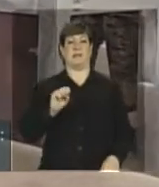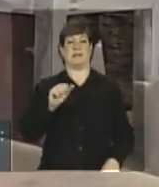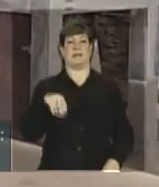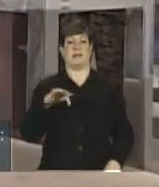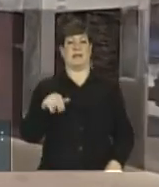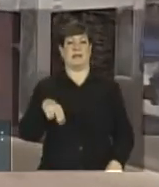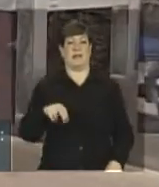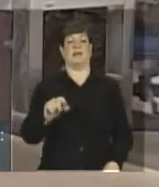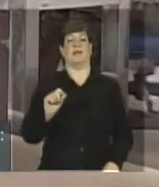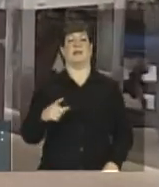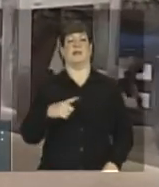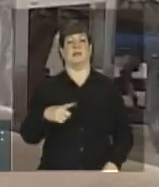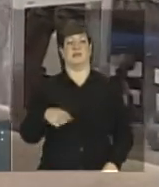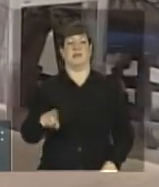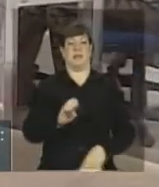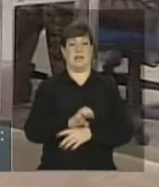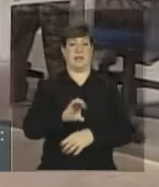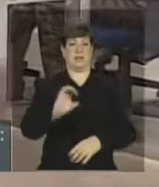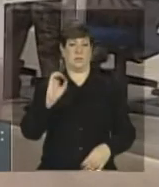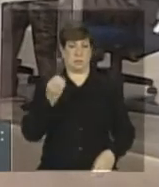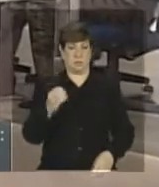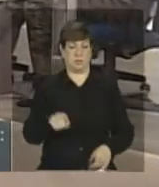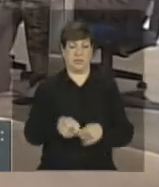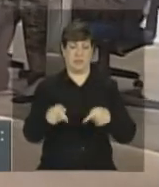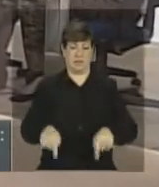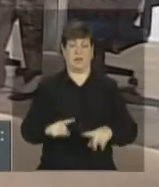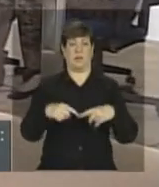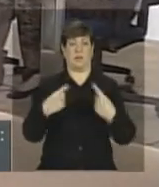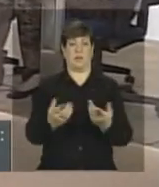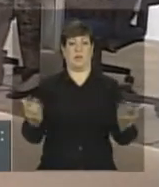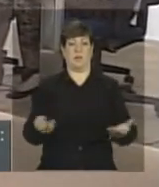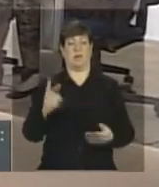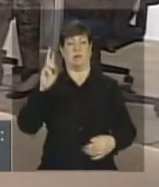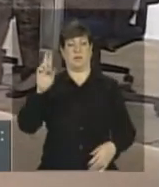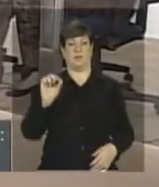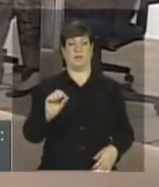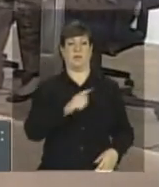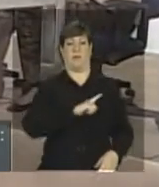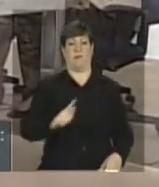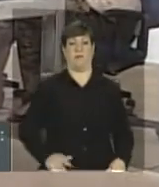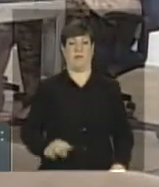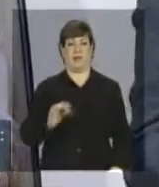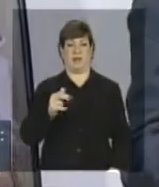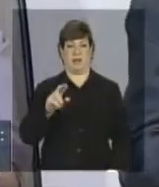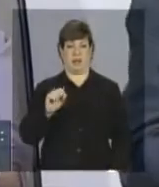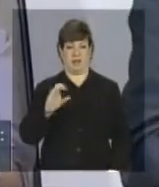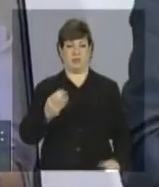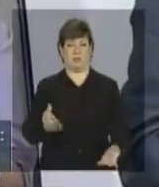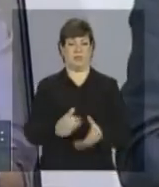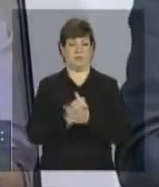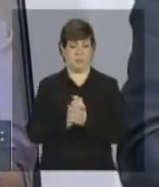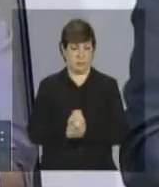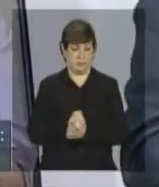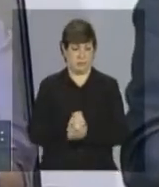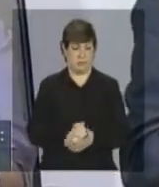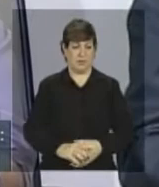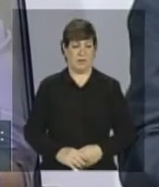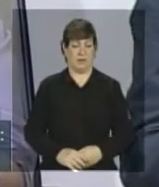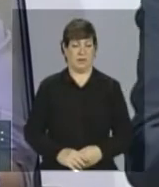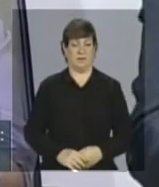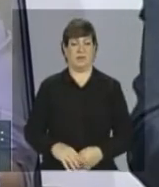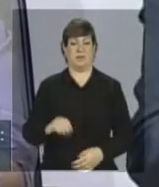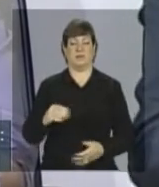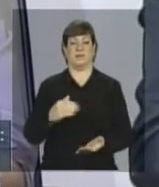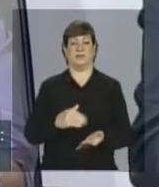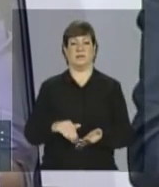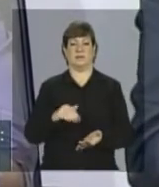para as Mulheres do Estado do Rio Grande do Sul, neste ato representando o governador Tarso Genro. Kátia Bonner, secretária